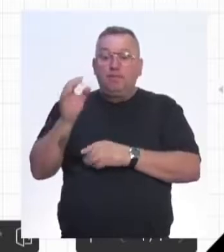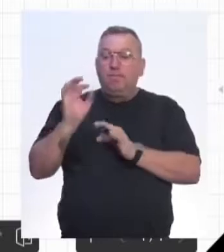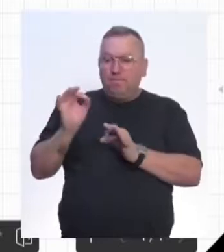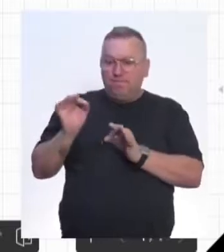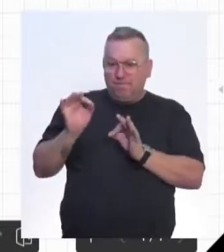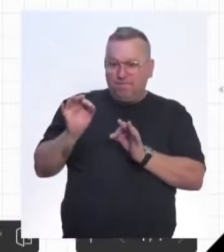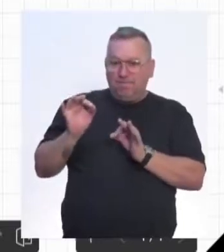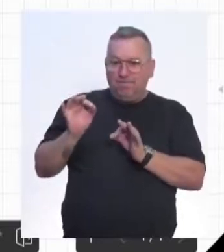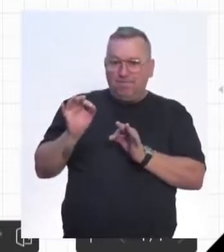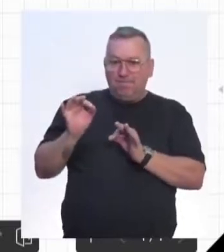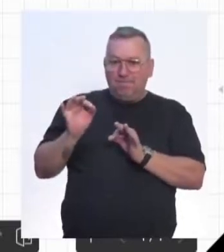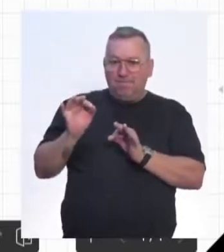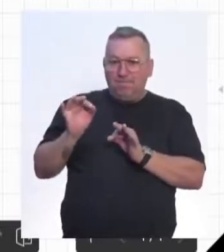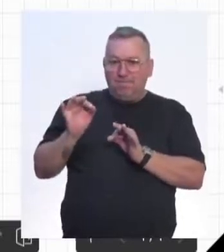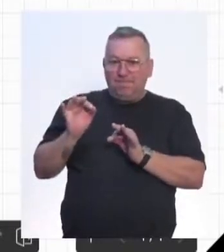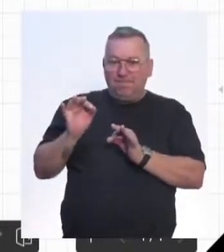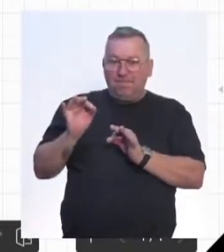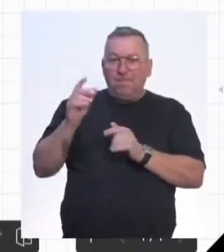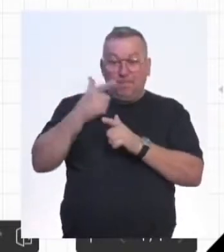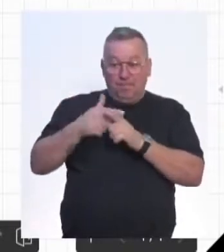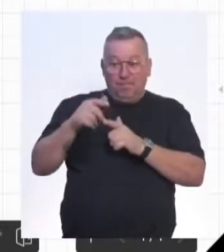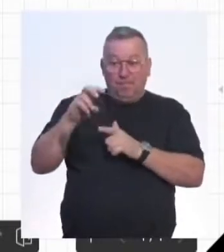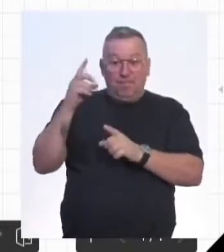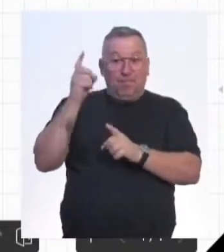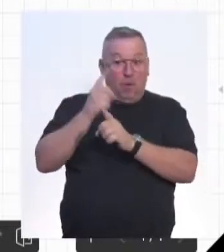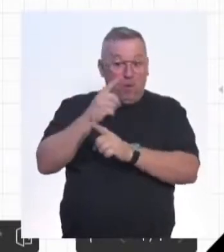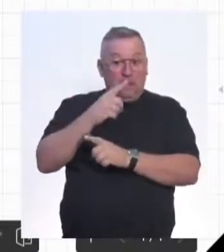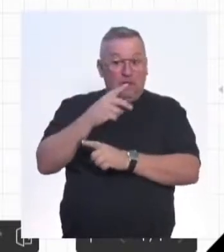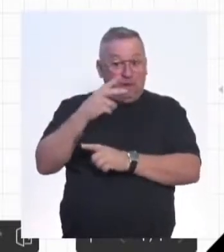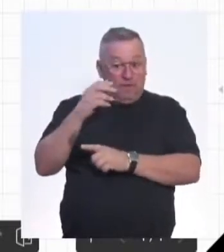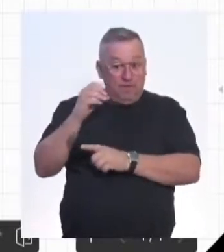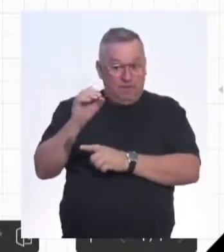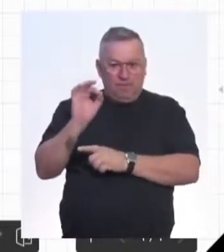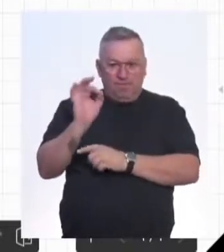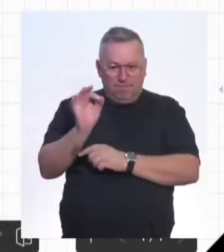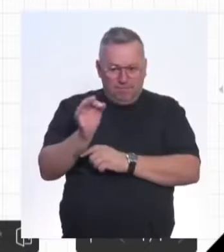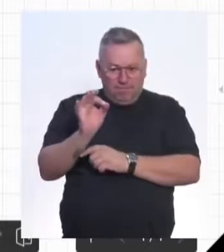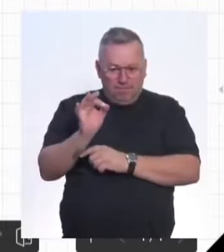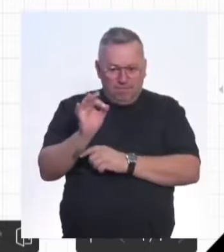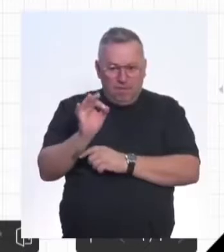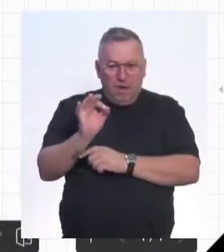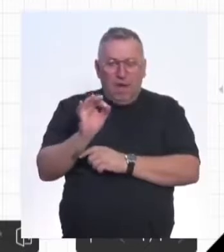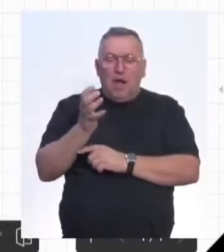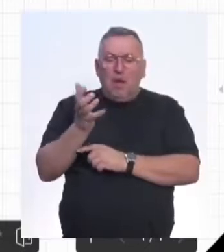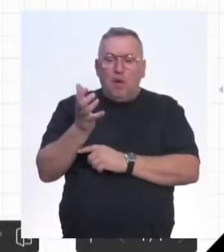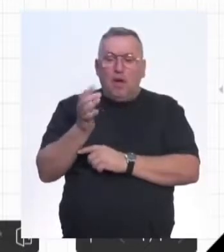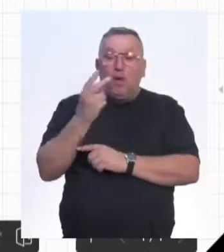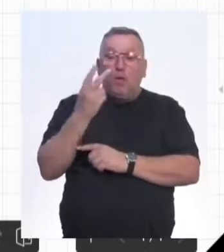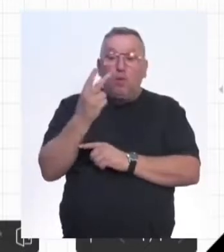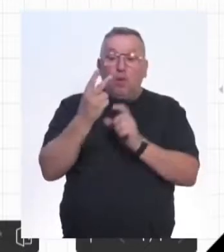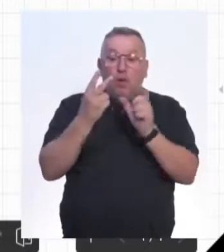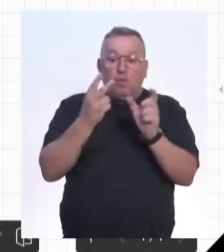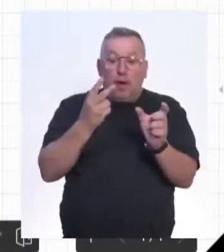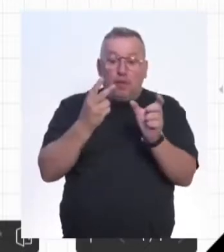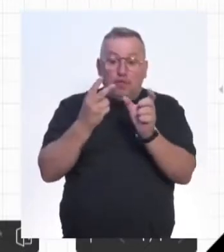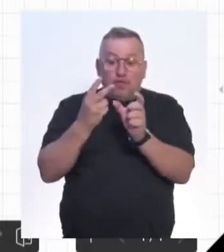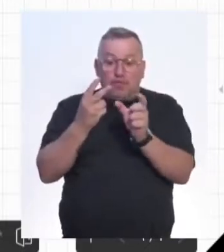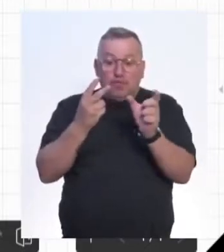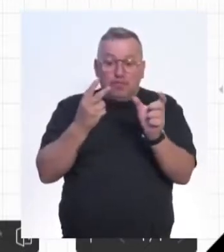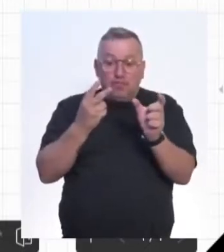Correto. Então, dividir aqui em 5 partes, eu vou encontrar 120. Eu quero 2 partes dessas de 120.